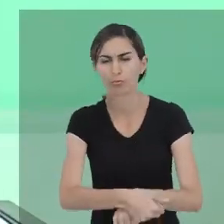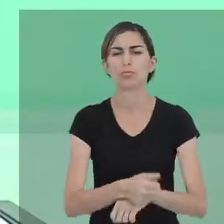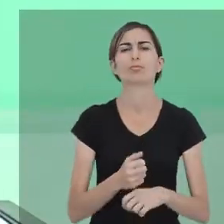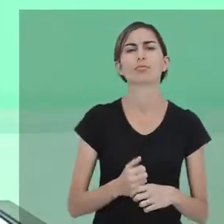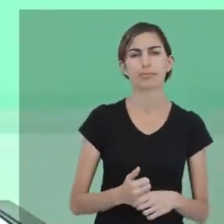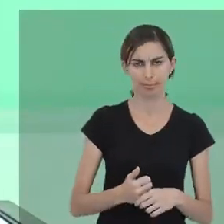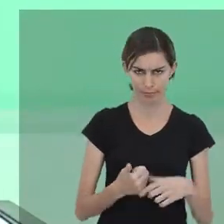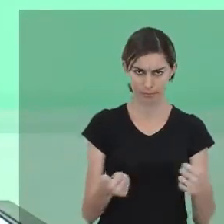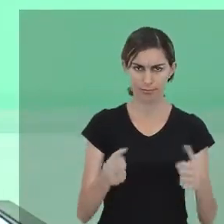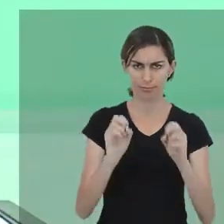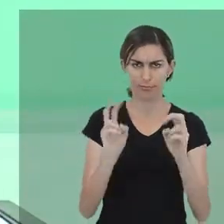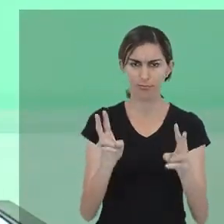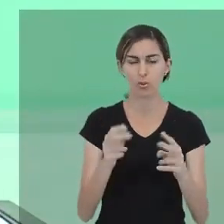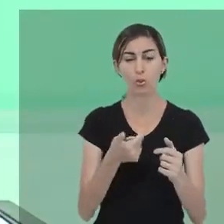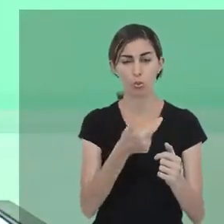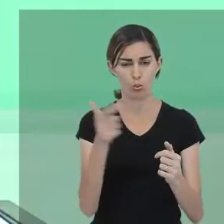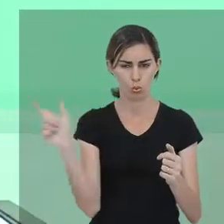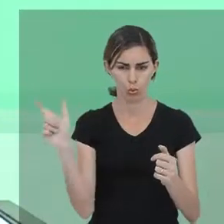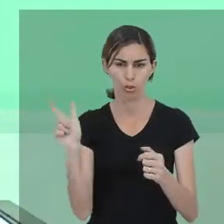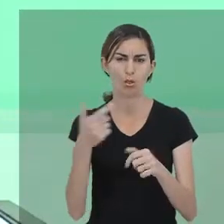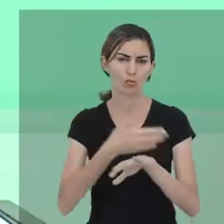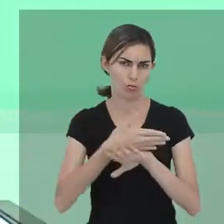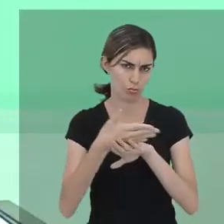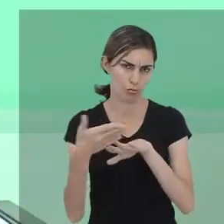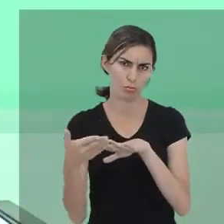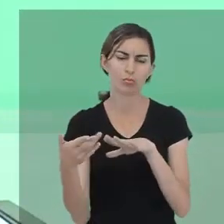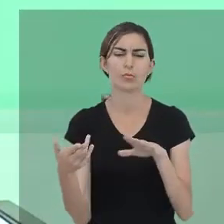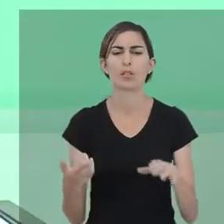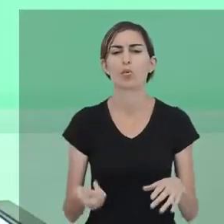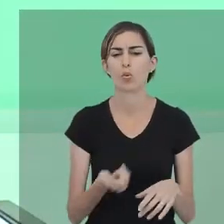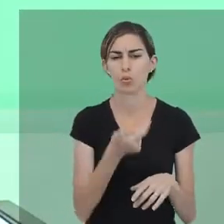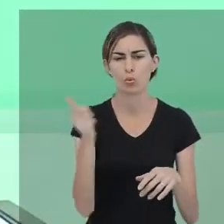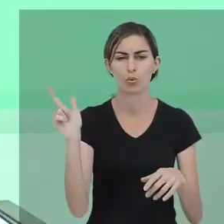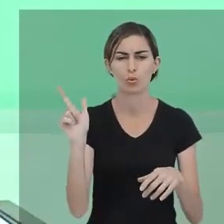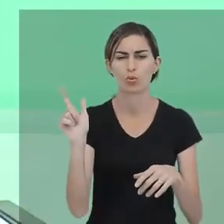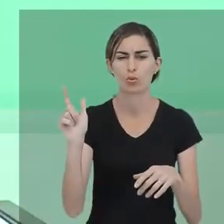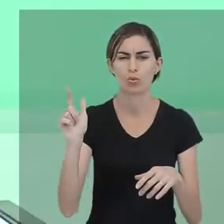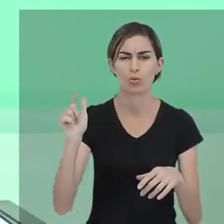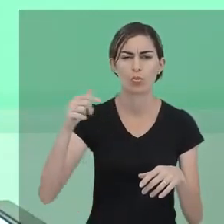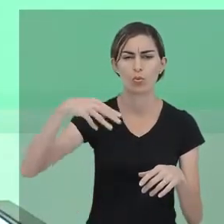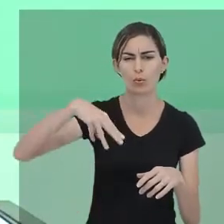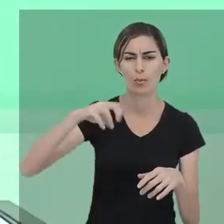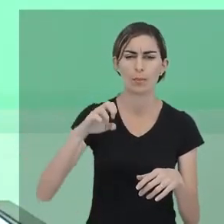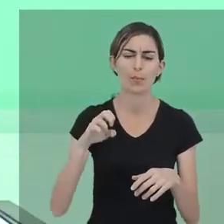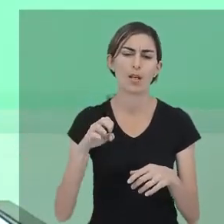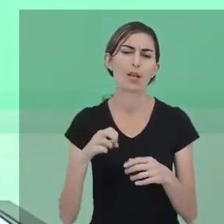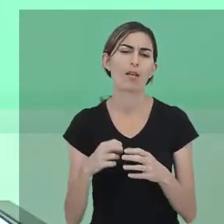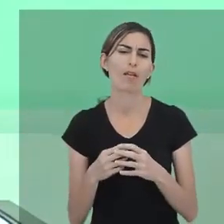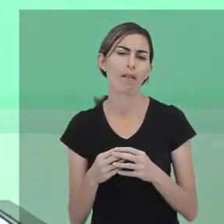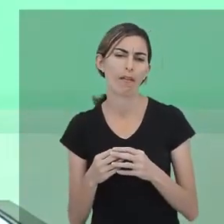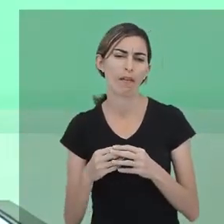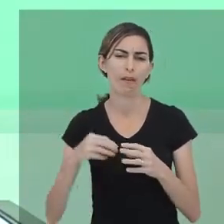ok? E outro que a gente tem muito aqui é o manage. Manage,